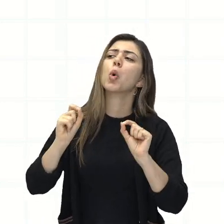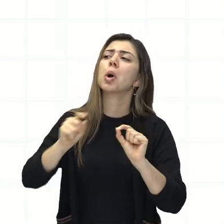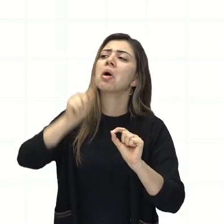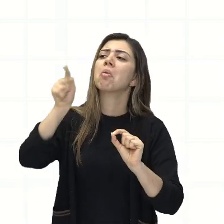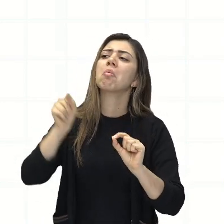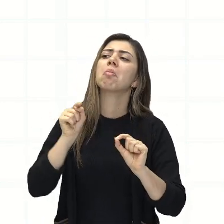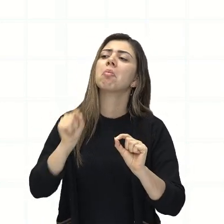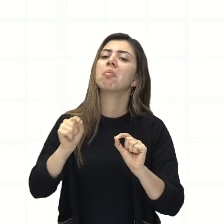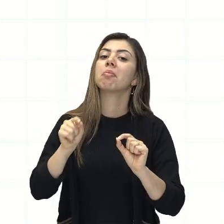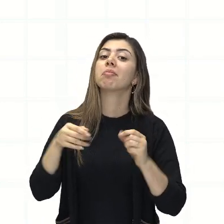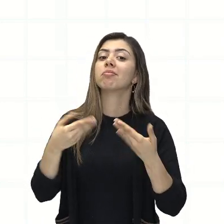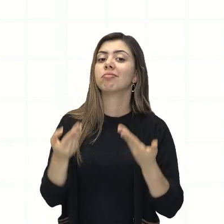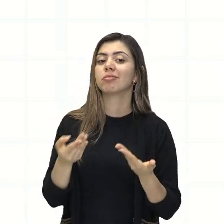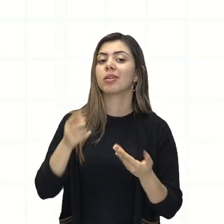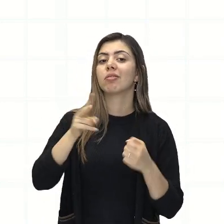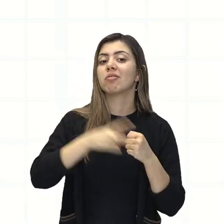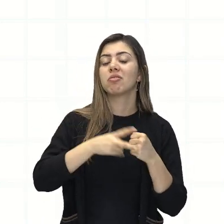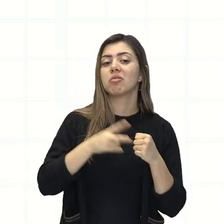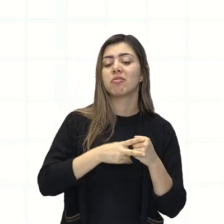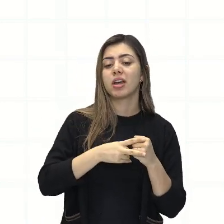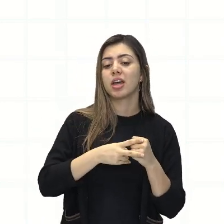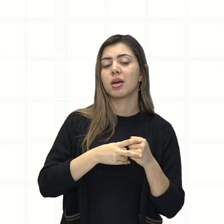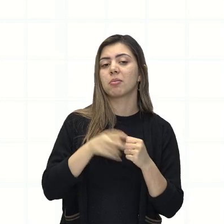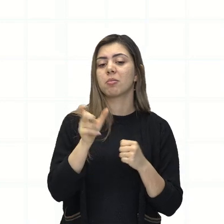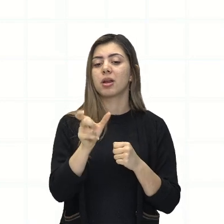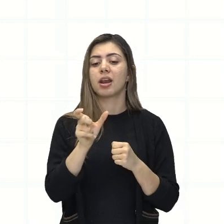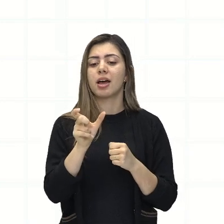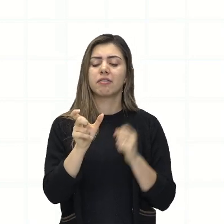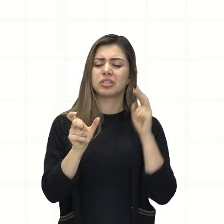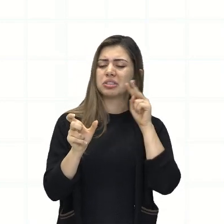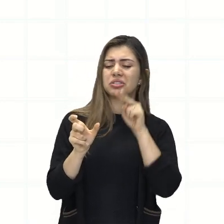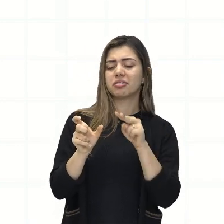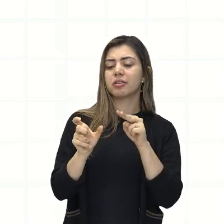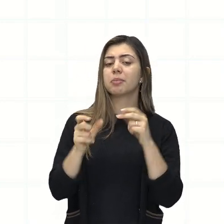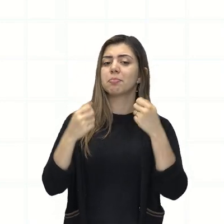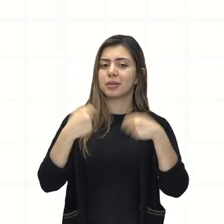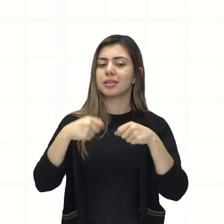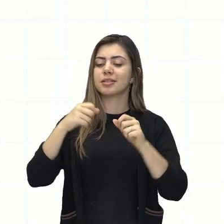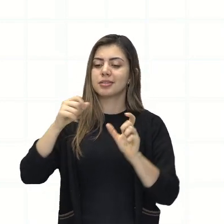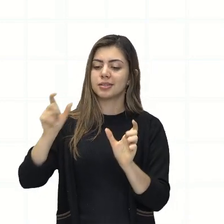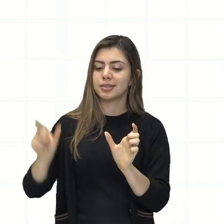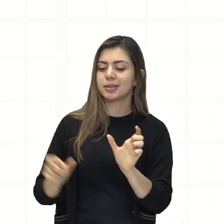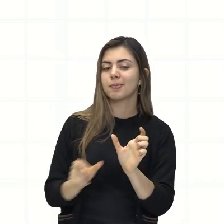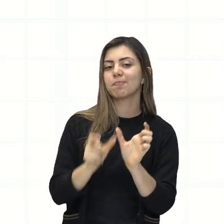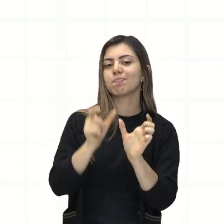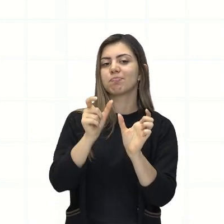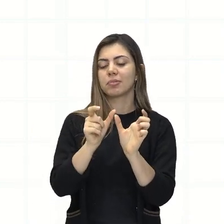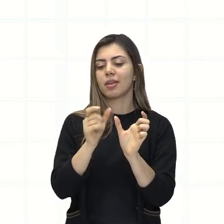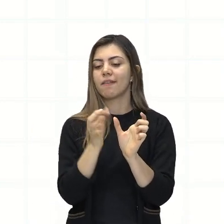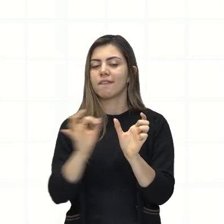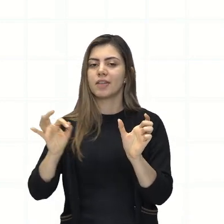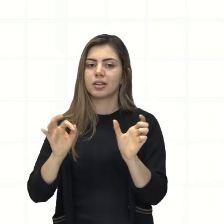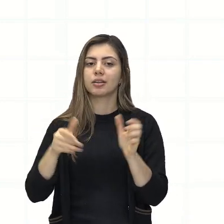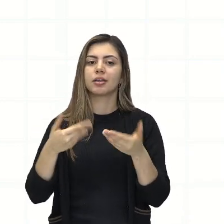esse verbo, ele não tem sentido completo. Logo, nós vamos dizer que ele é verbo transitivo.